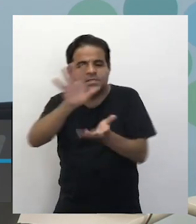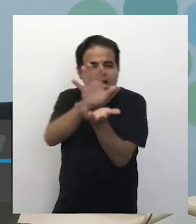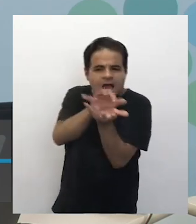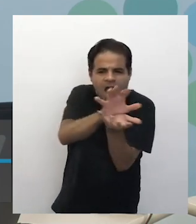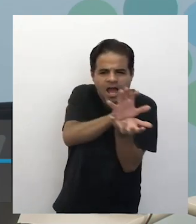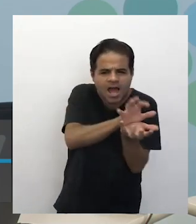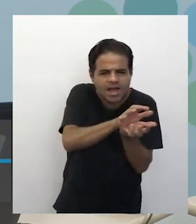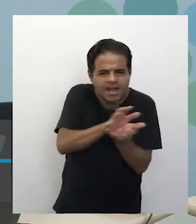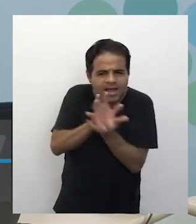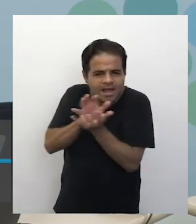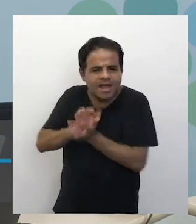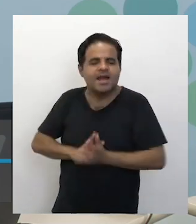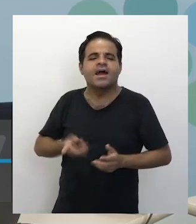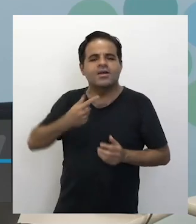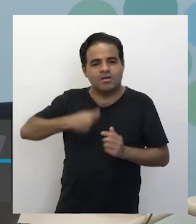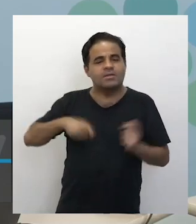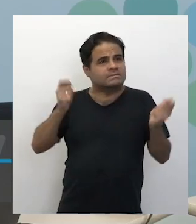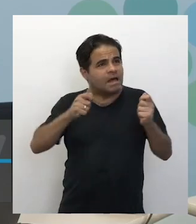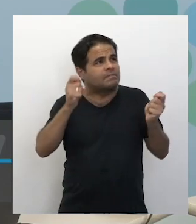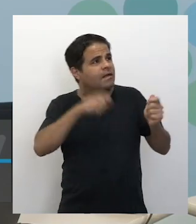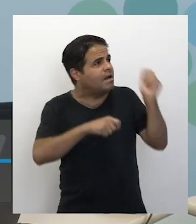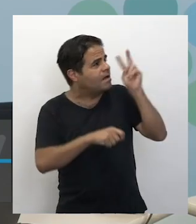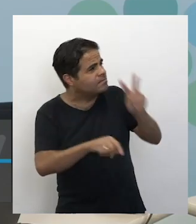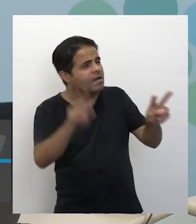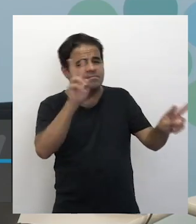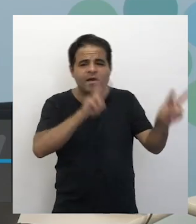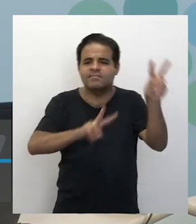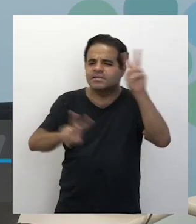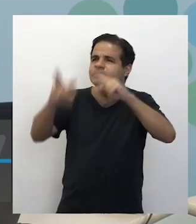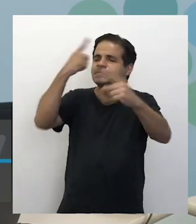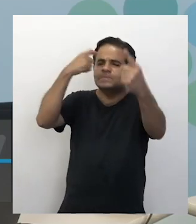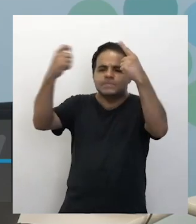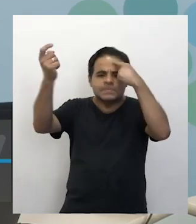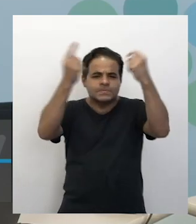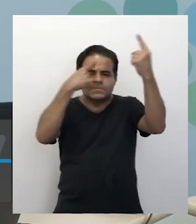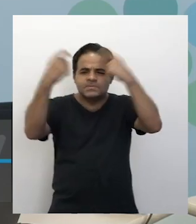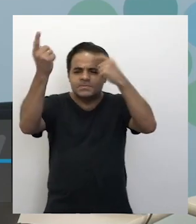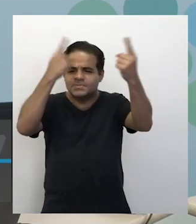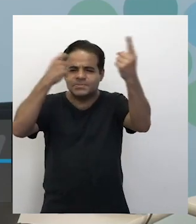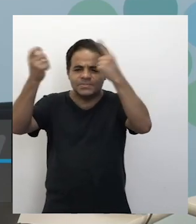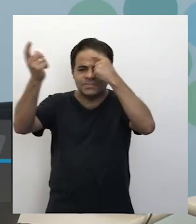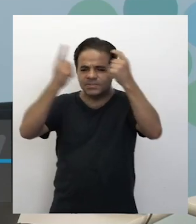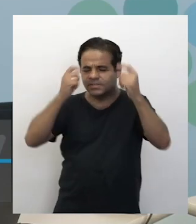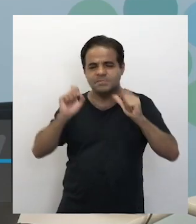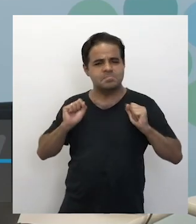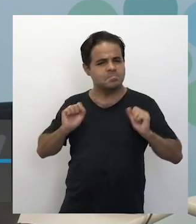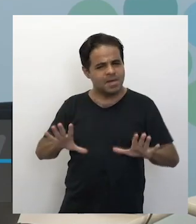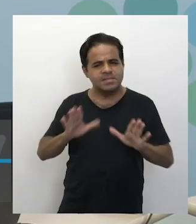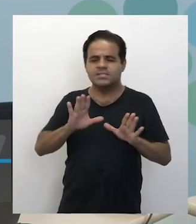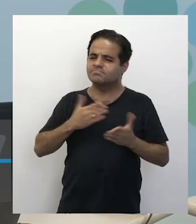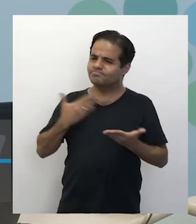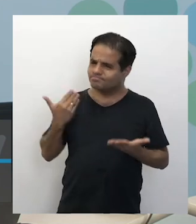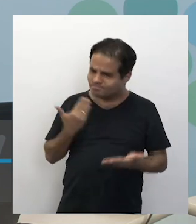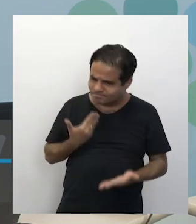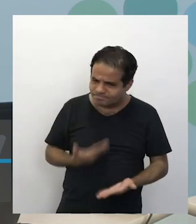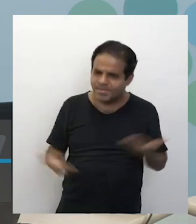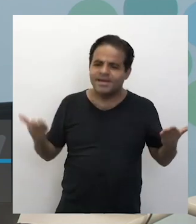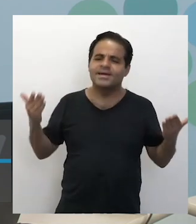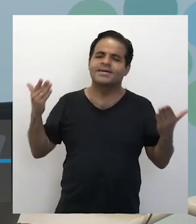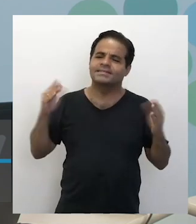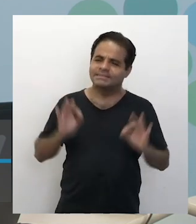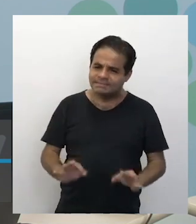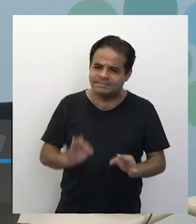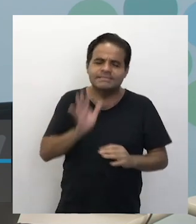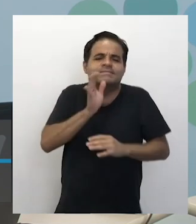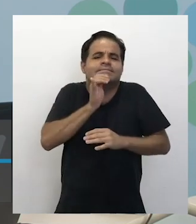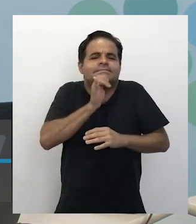e às vezes a gente realmente consegue ver isso, você usar um pouquinho de criatividade. Mas a gente perde isso. E é muito